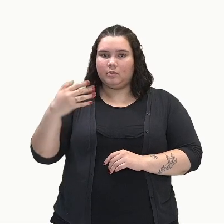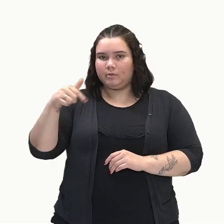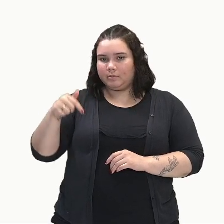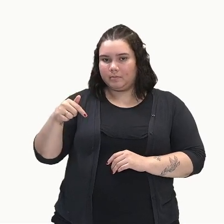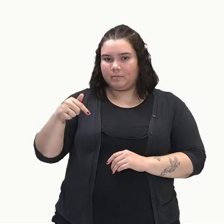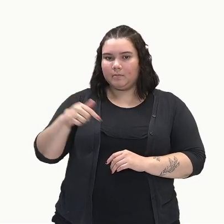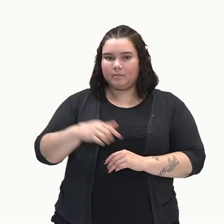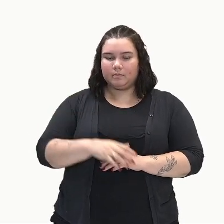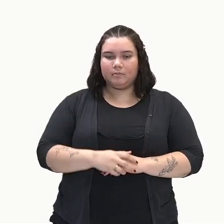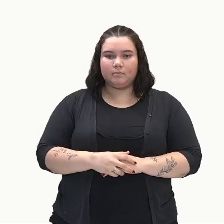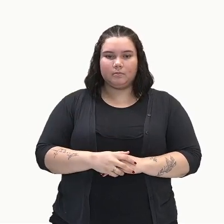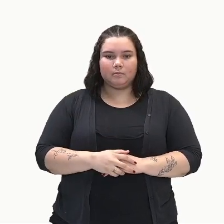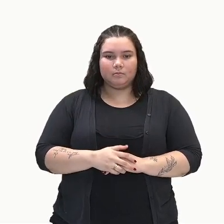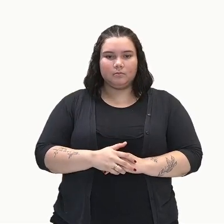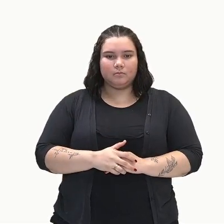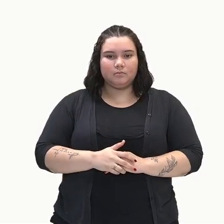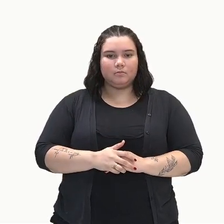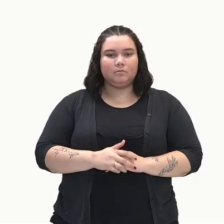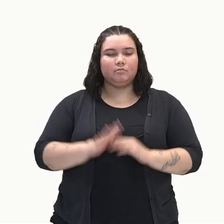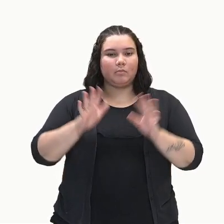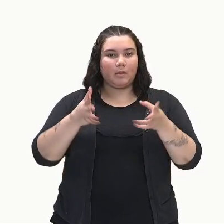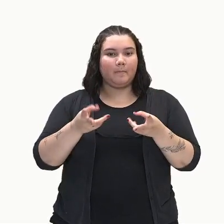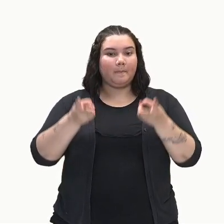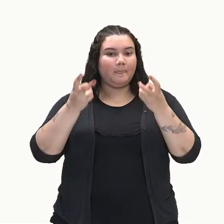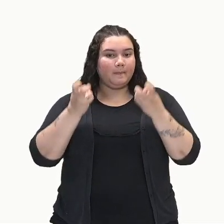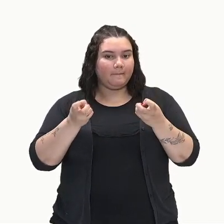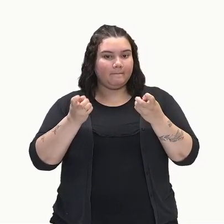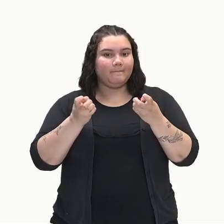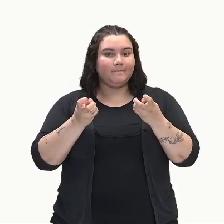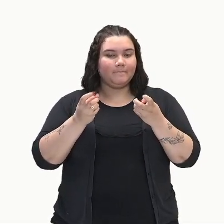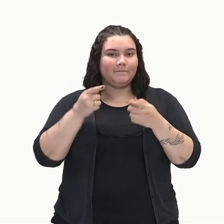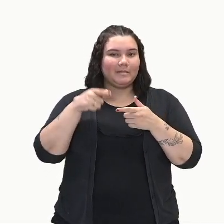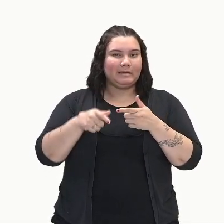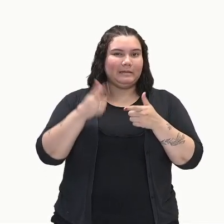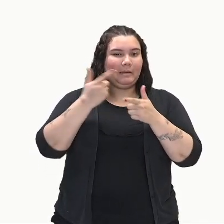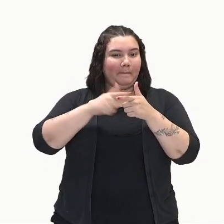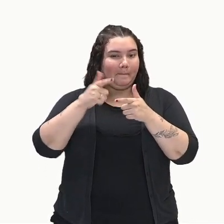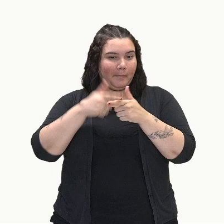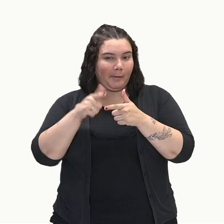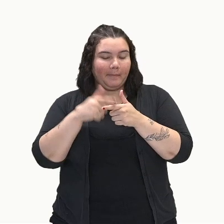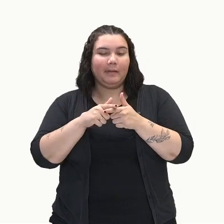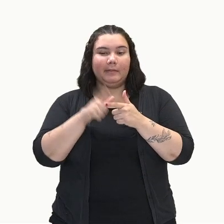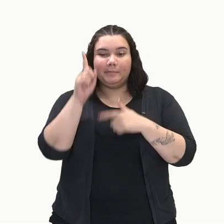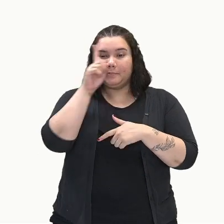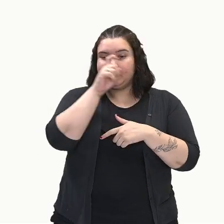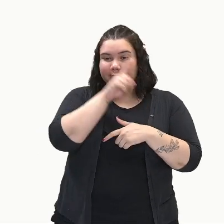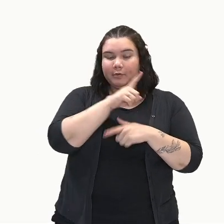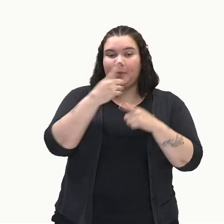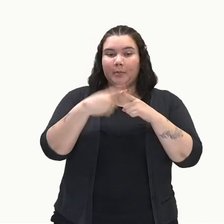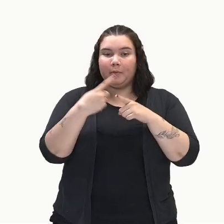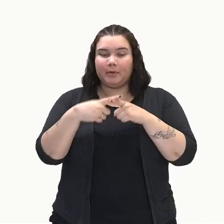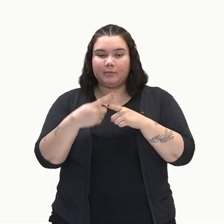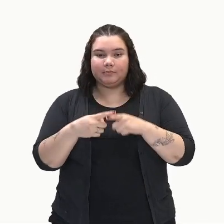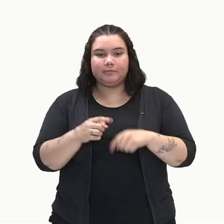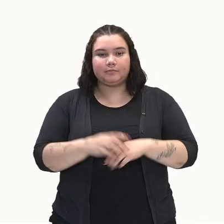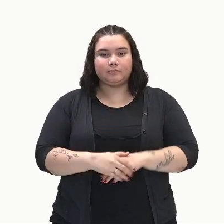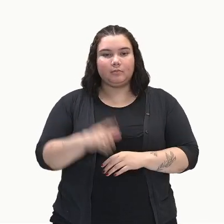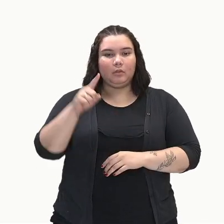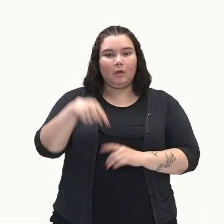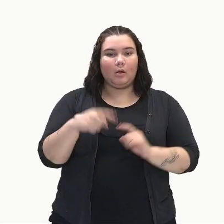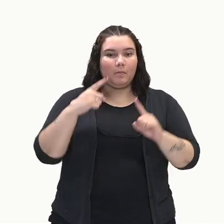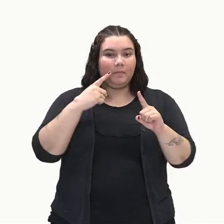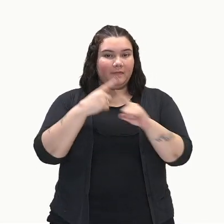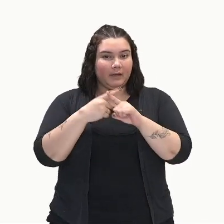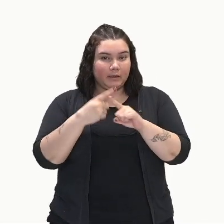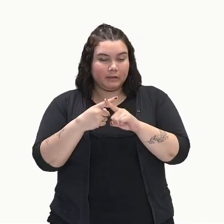147. Vocês já observaram o problema que isso vai nos trazer, né? Por quê? Porque como se trata de uma